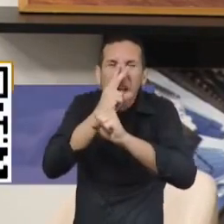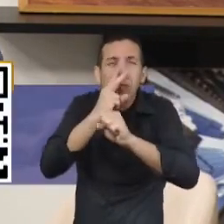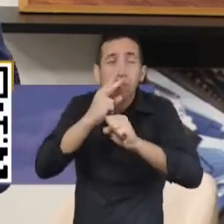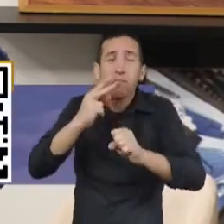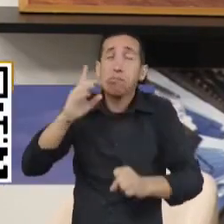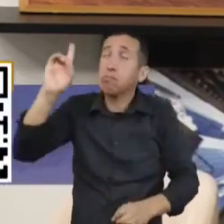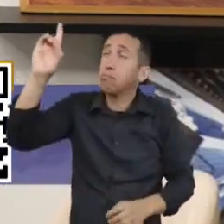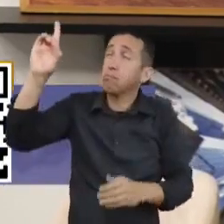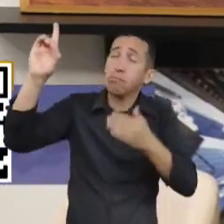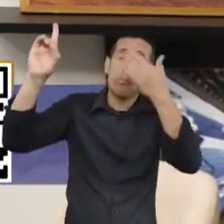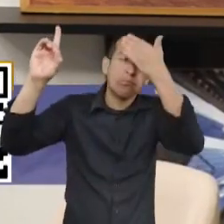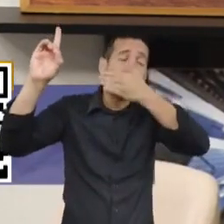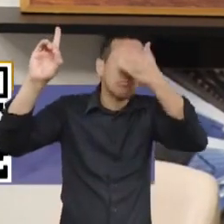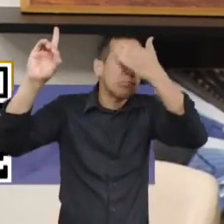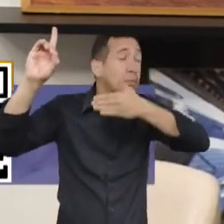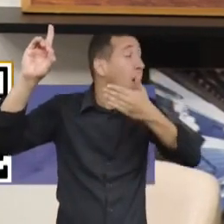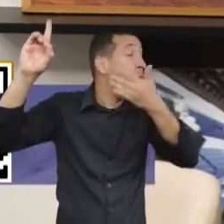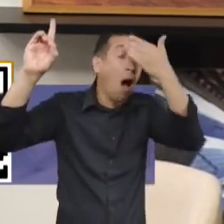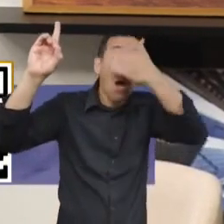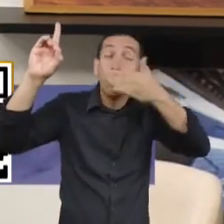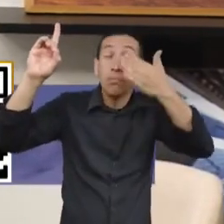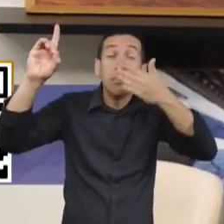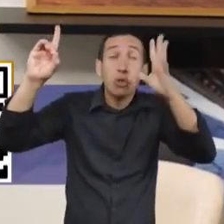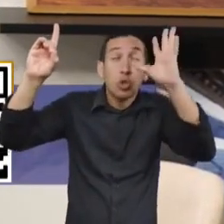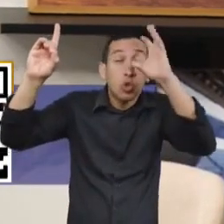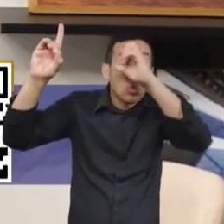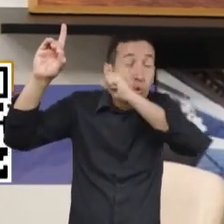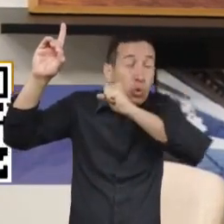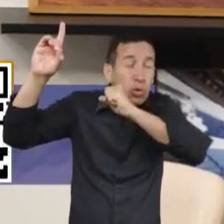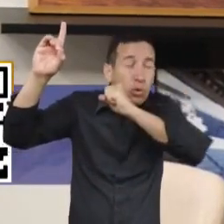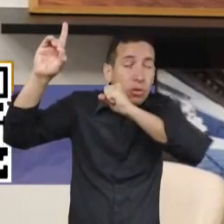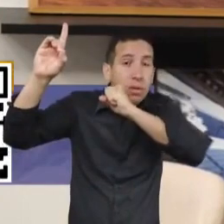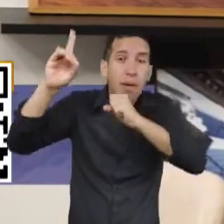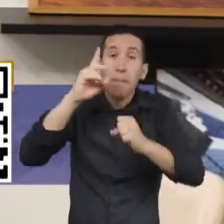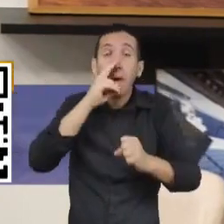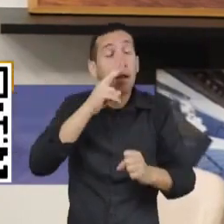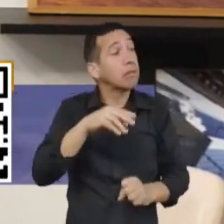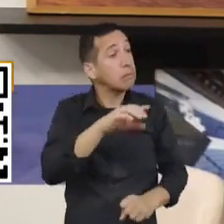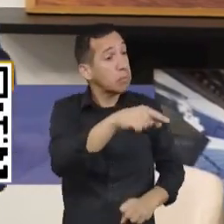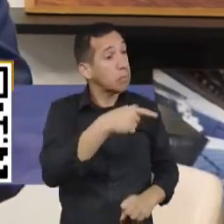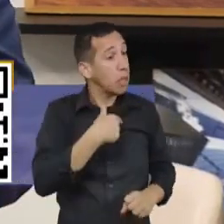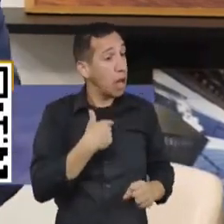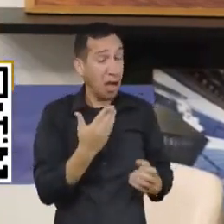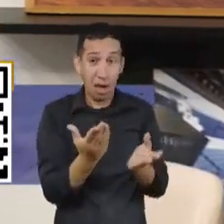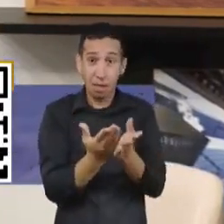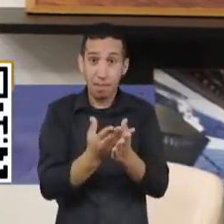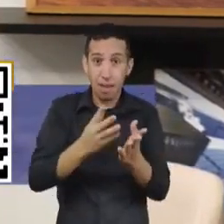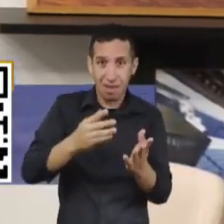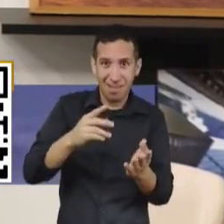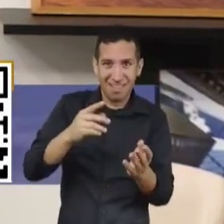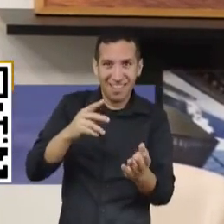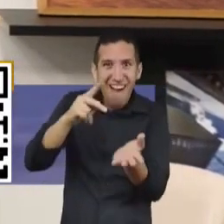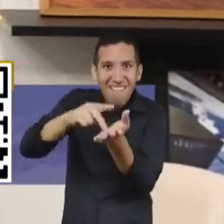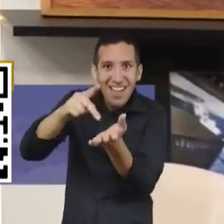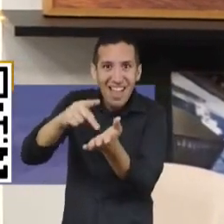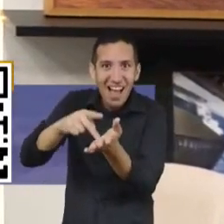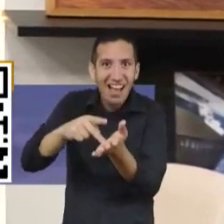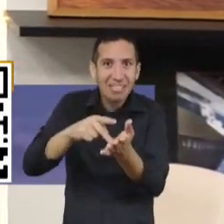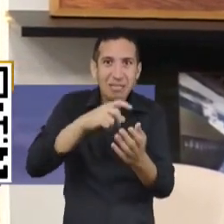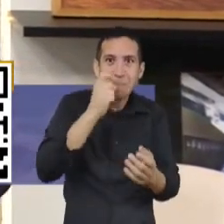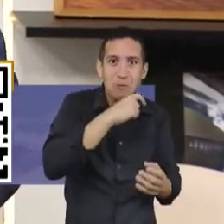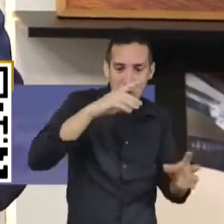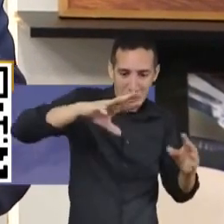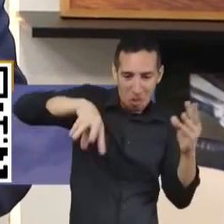triste em que os princípios bíblicos passam a ser negociados e eles começam a misturar a verdade com a mentira